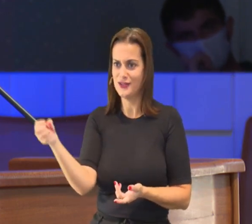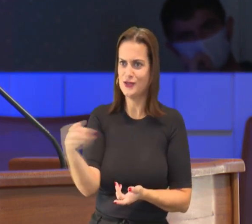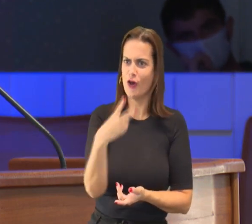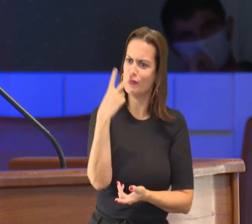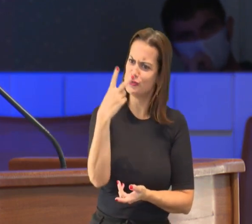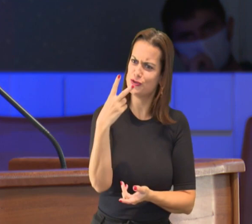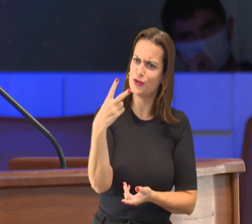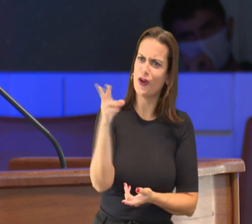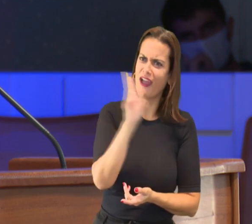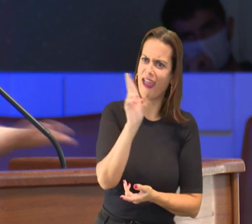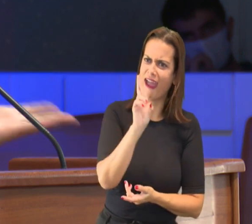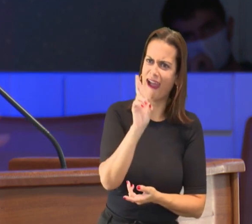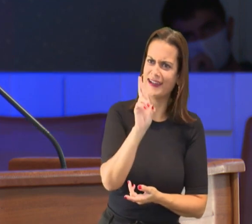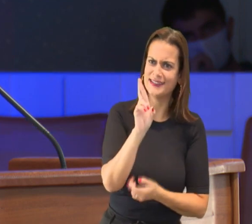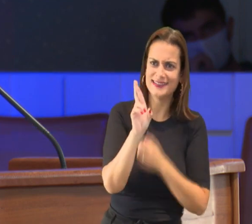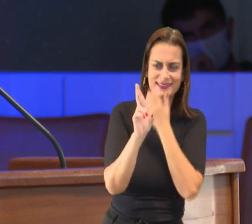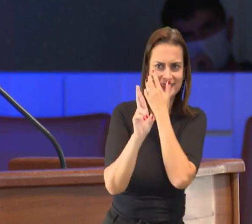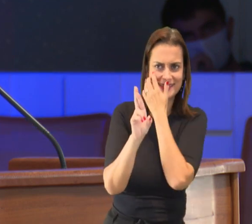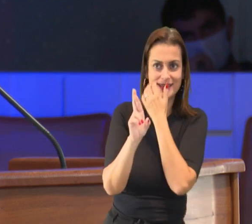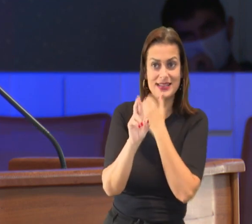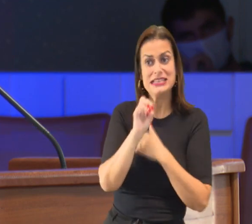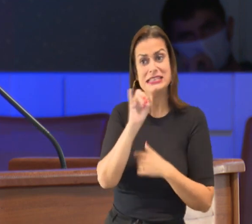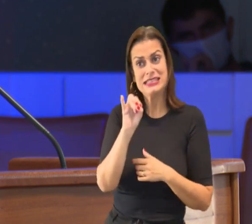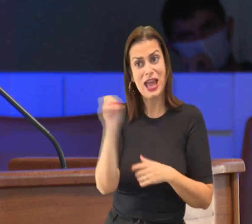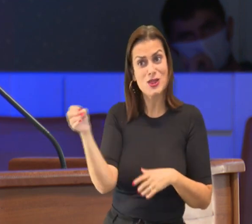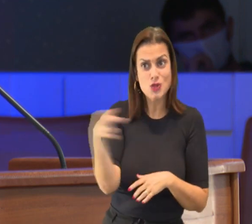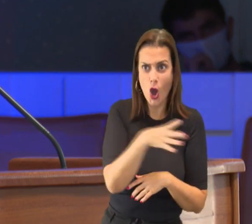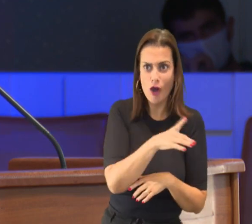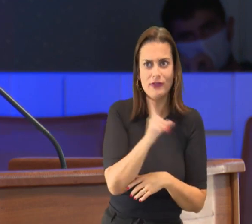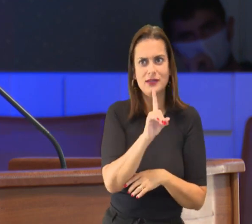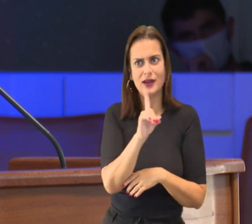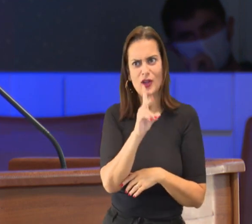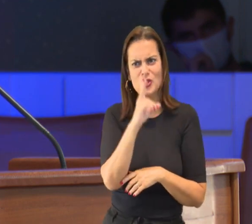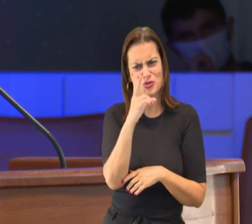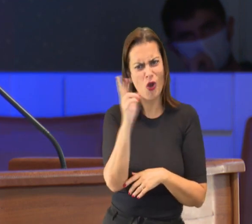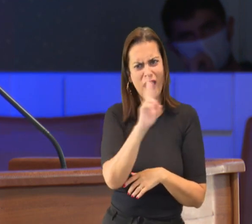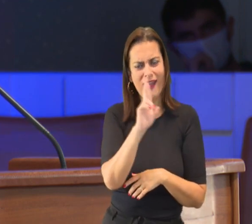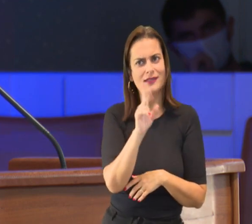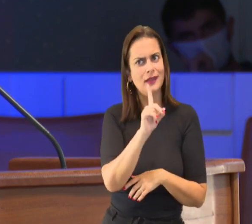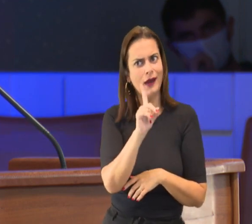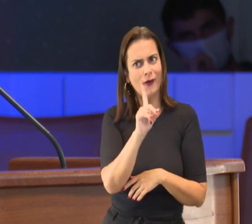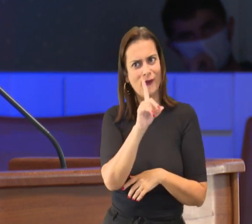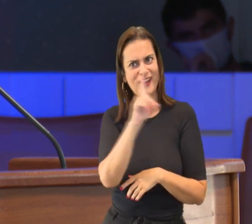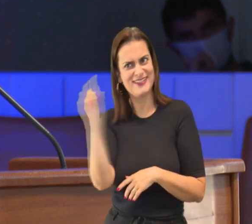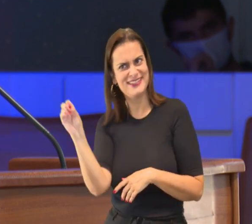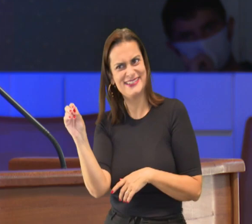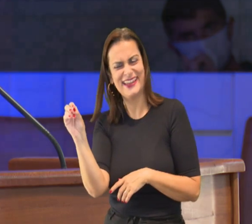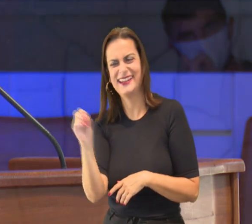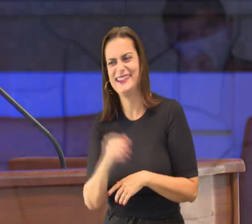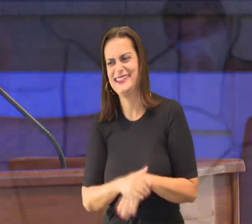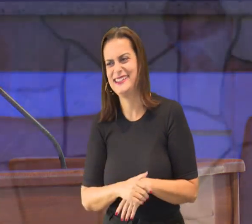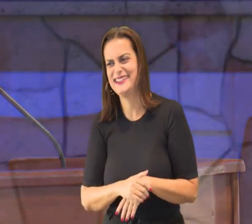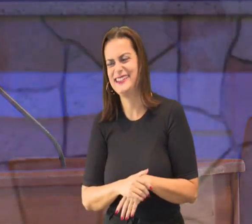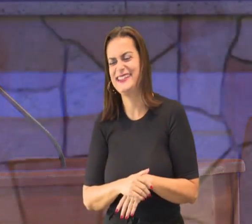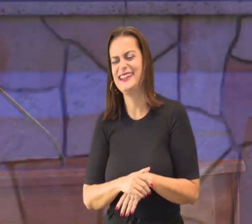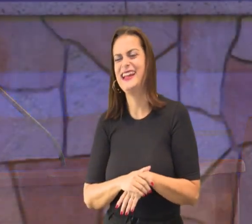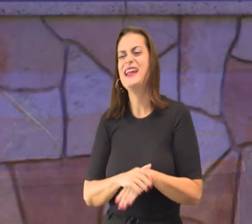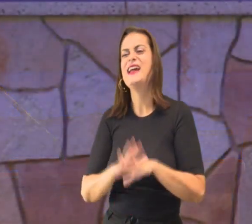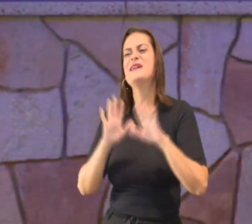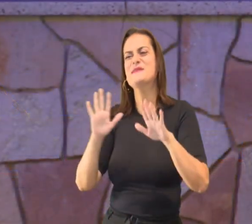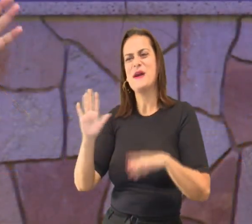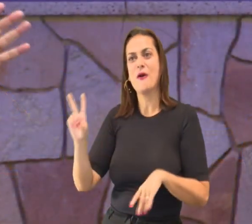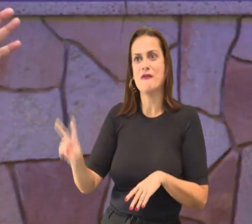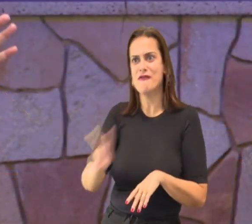de R$2. Se é para dar mais nova, você vai dar R$2. Mas não faça isso, irmão. Não faça isso. Nesse sentido, a de